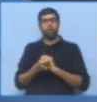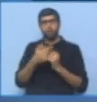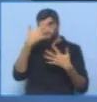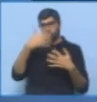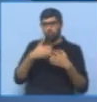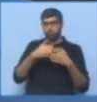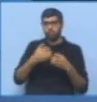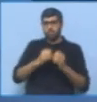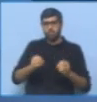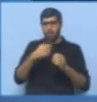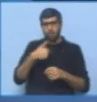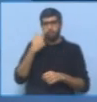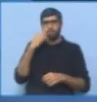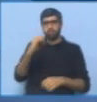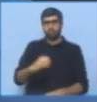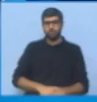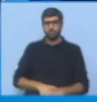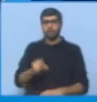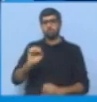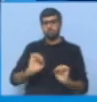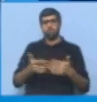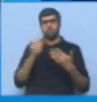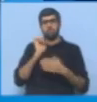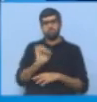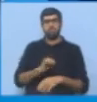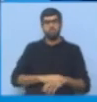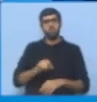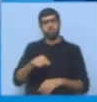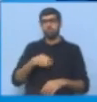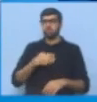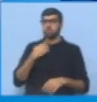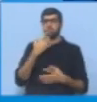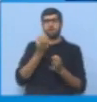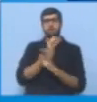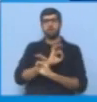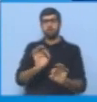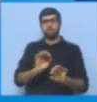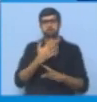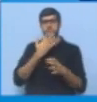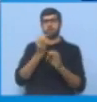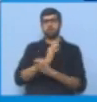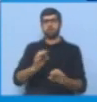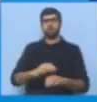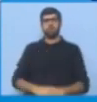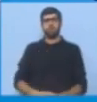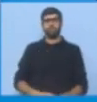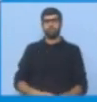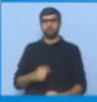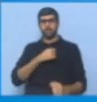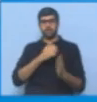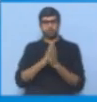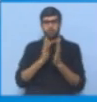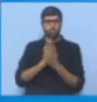não conhecia e esta iniciativa, eu acho isto extraordinário. Acho extraordinário. É a Igreja